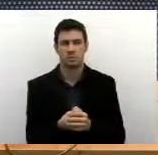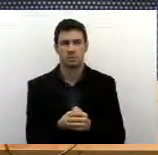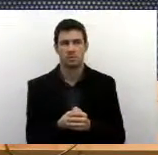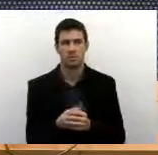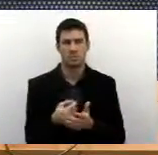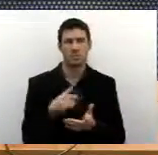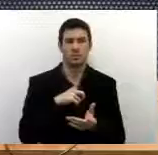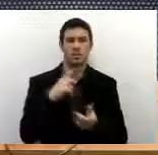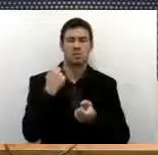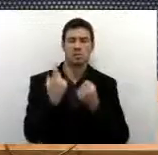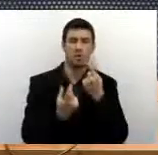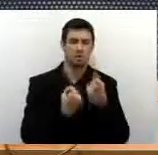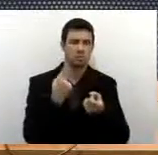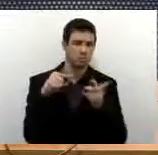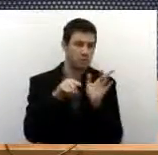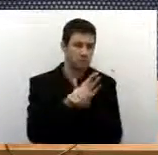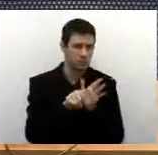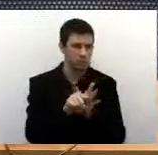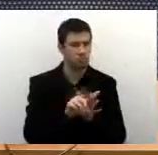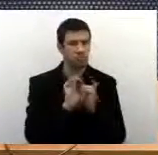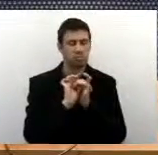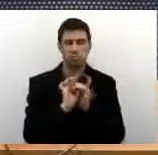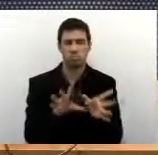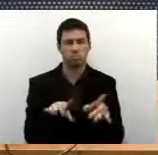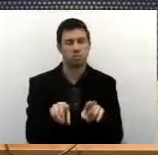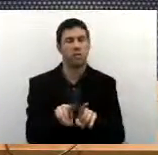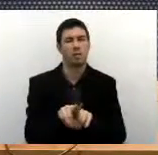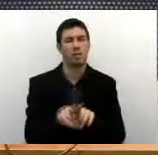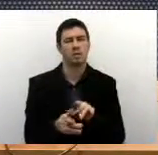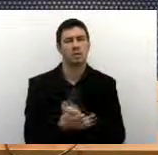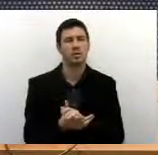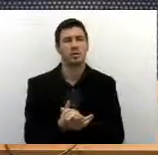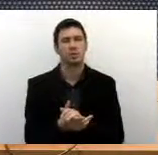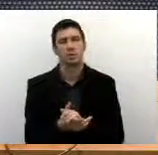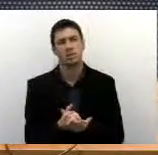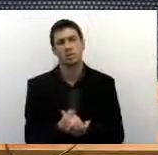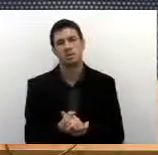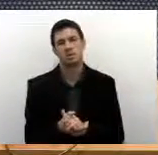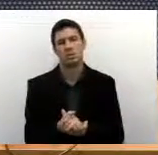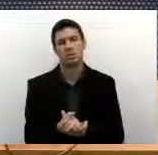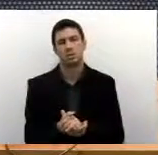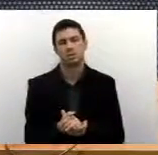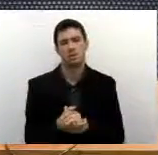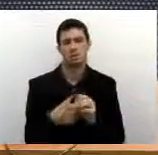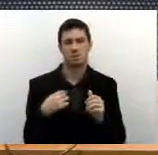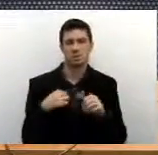Temos alguns questionamentos, estarei à disposição, e fico